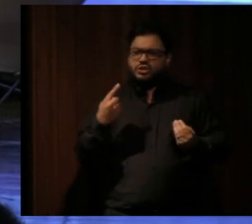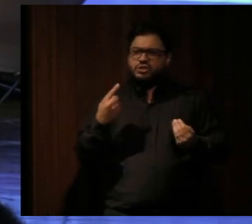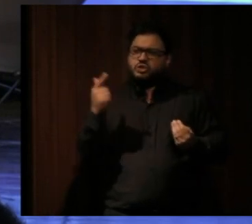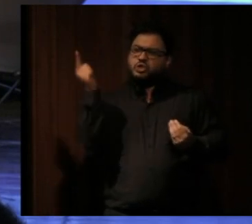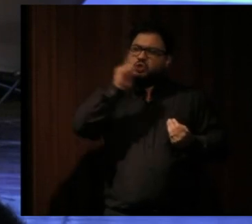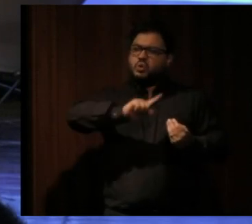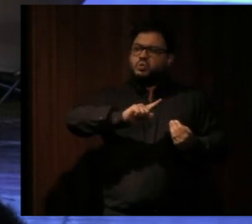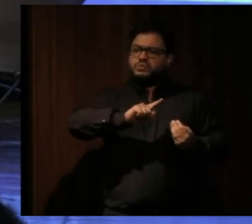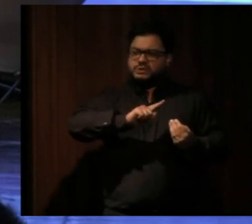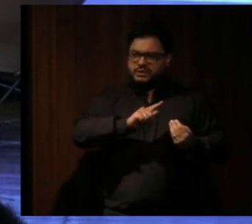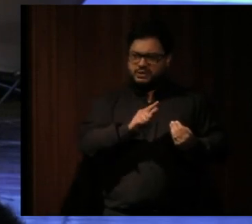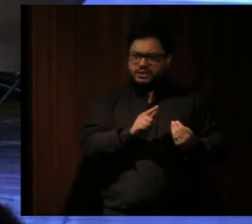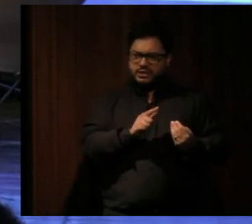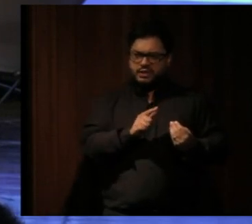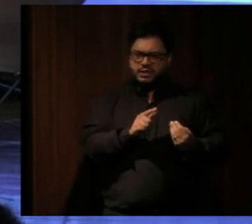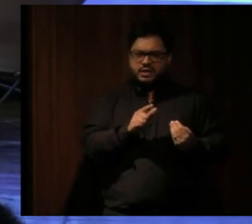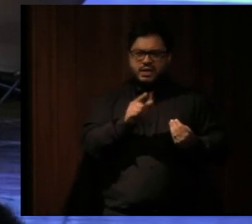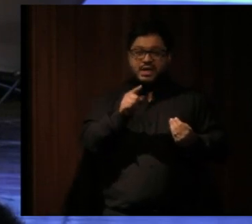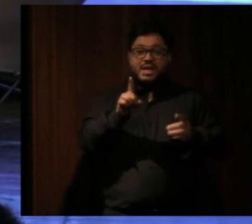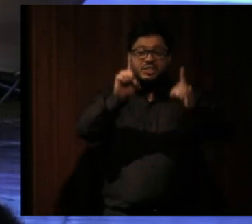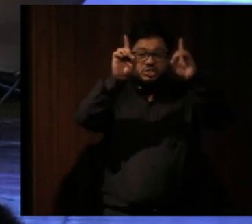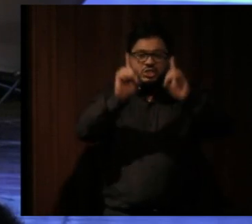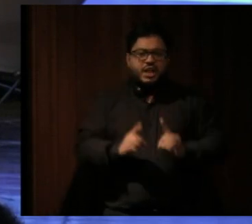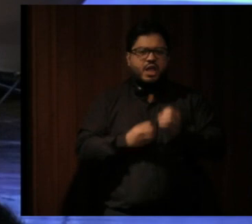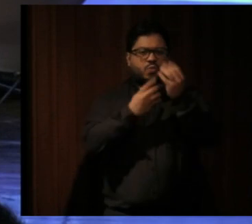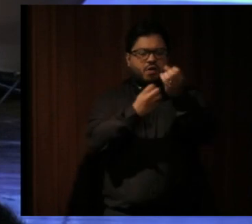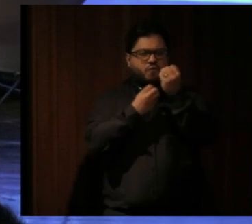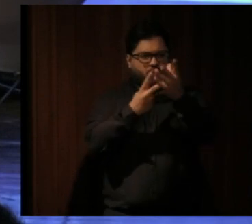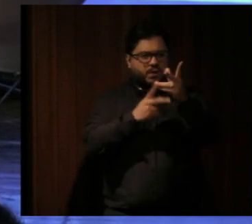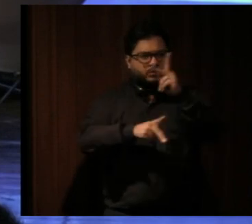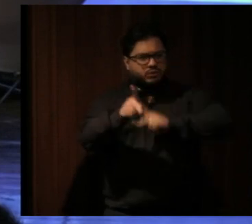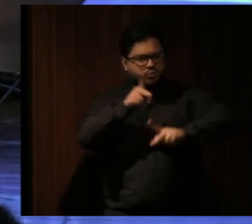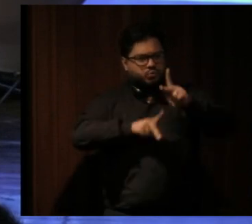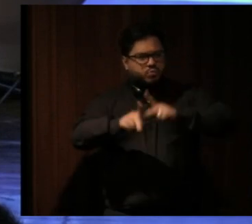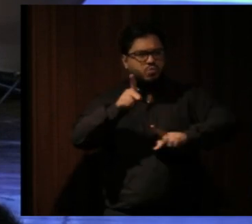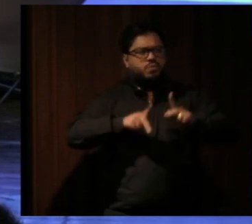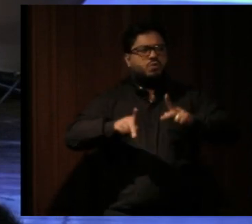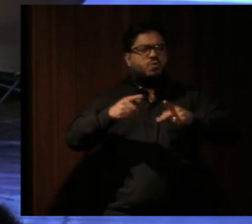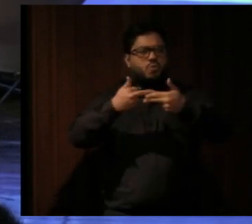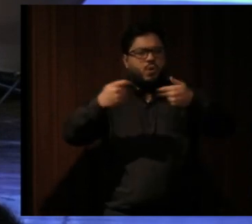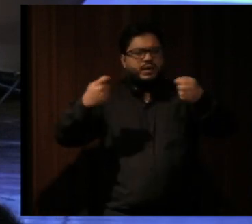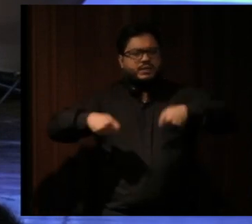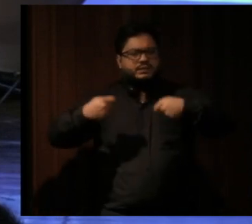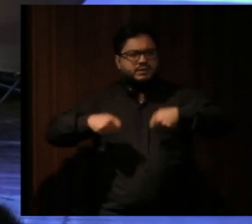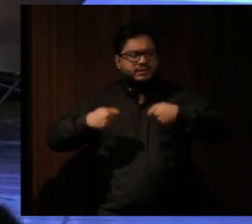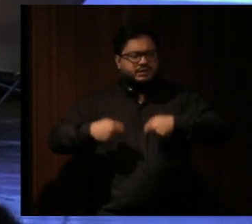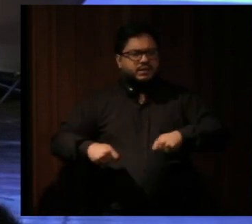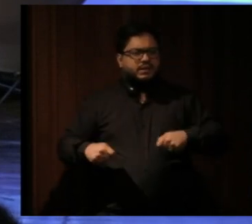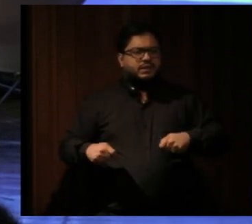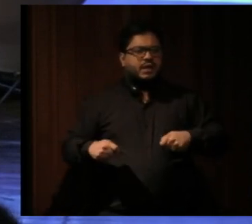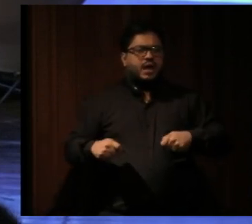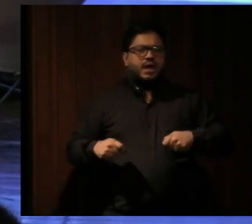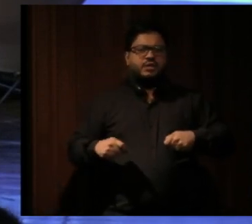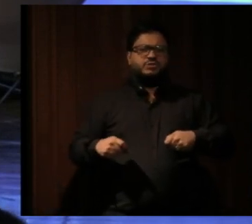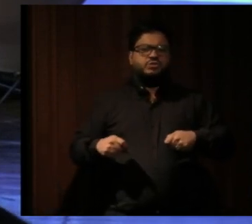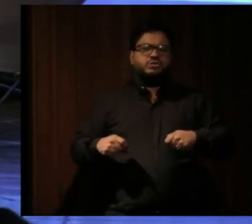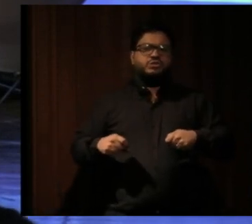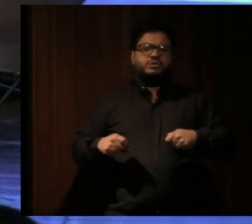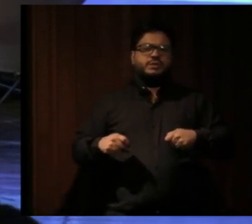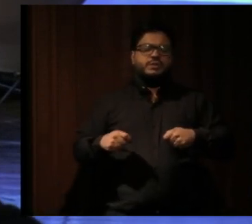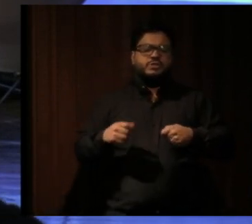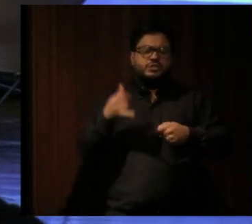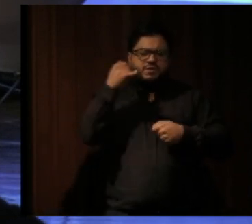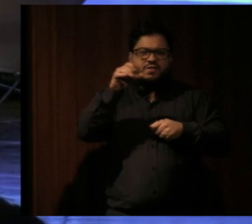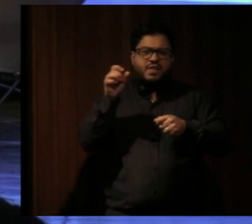gente concilia esse direito à informação do público com a necessidade de conter o efeito